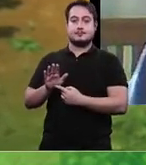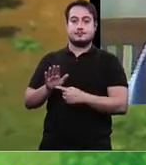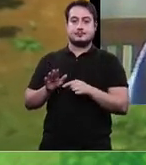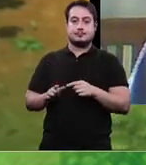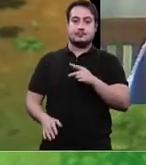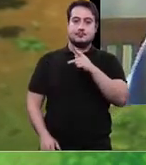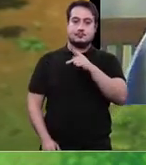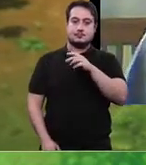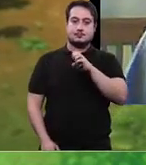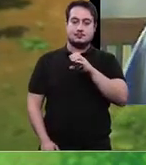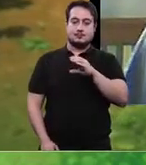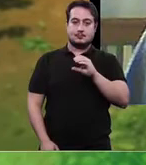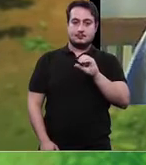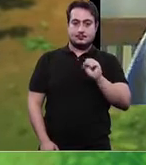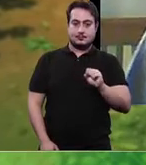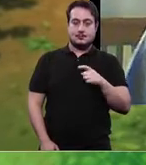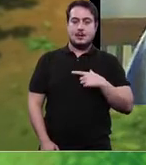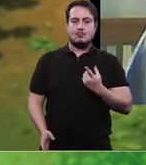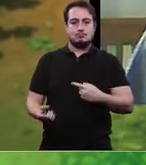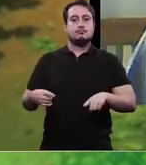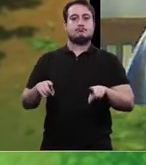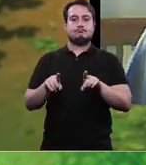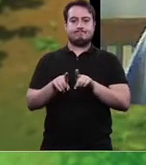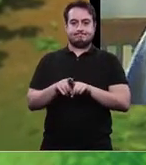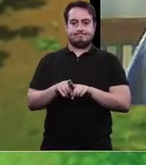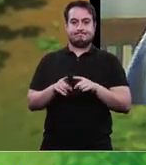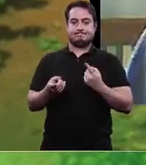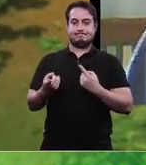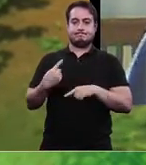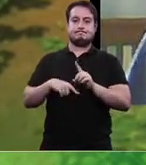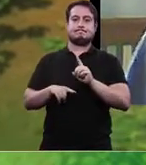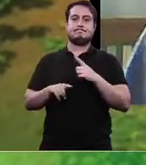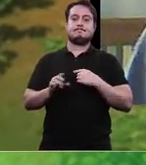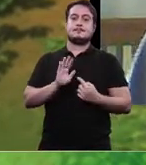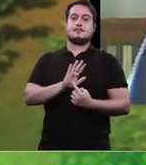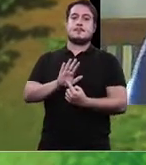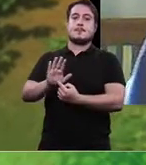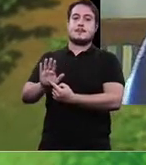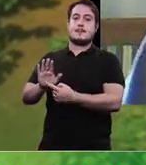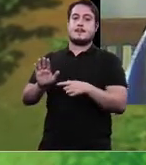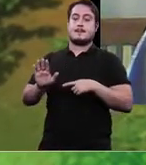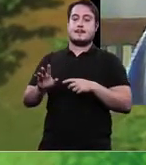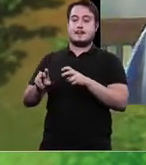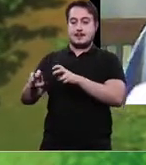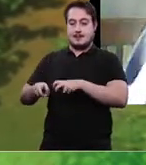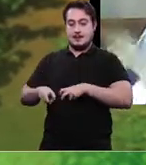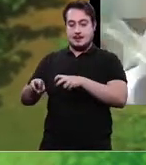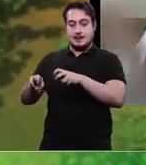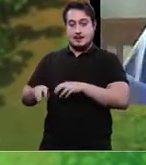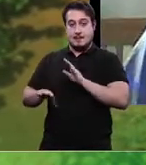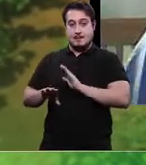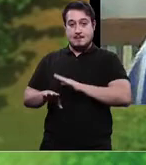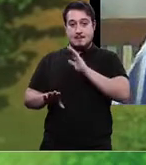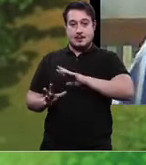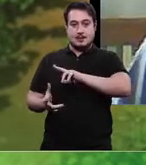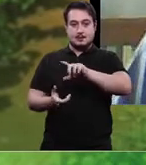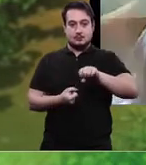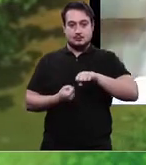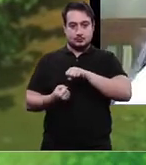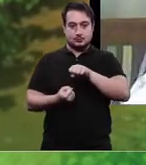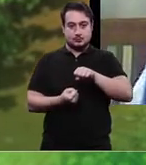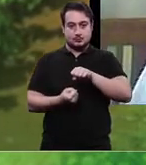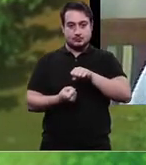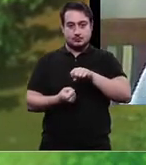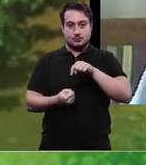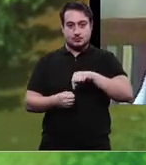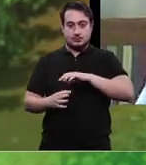Apex é uma grande parceira nesse desafio de levar a agricultura mais sustentável do planeta, que não